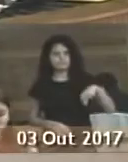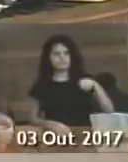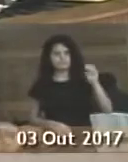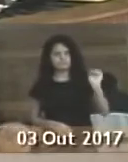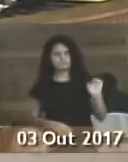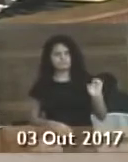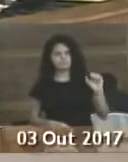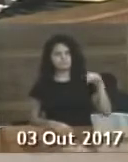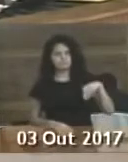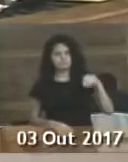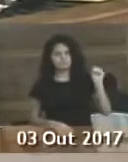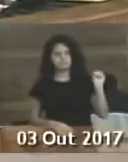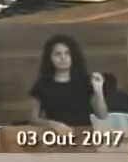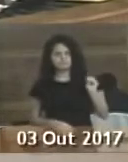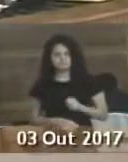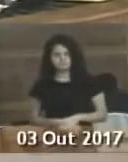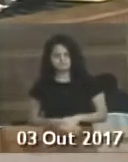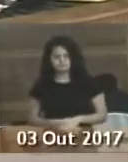Indicação número